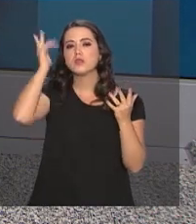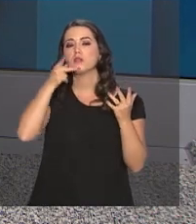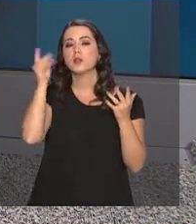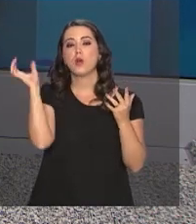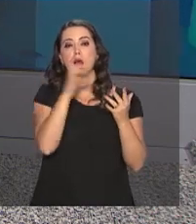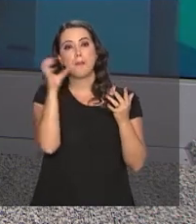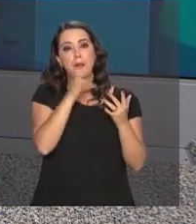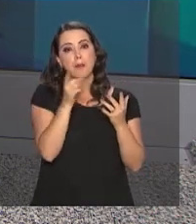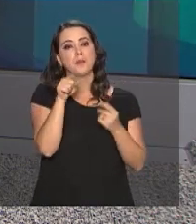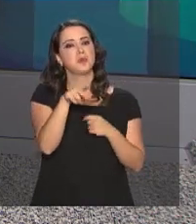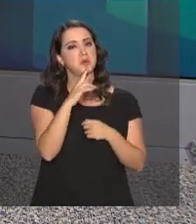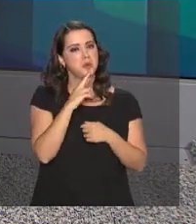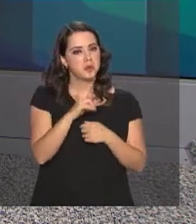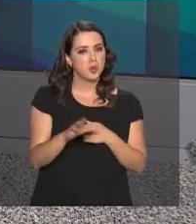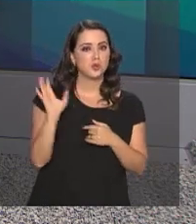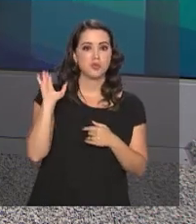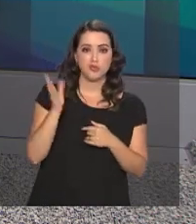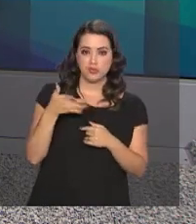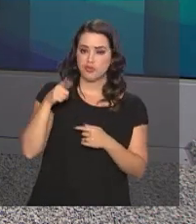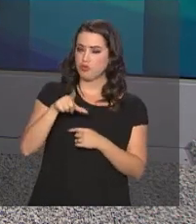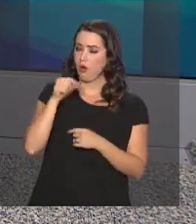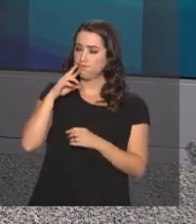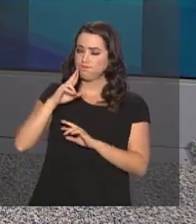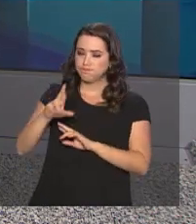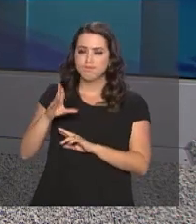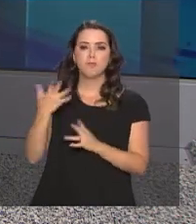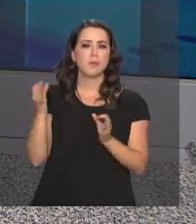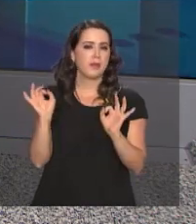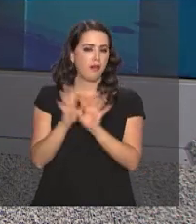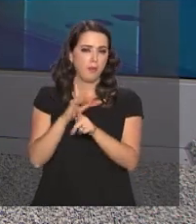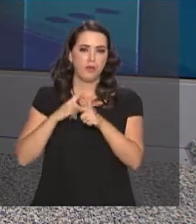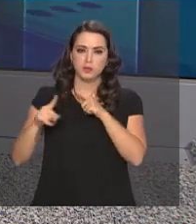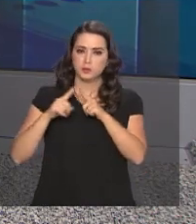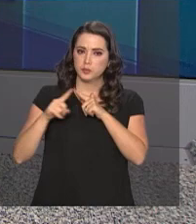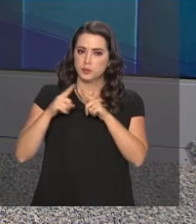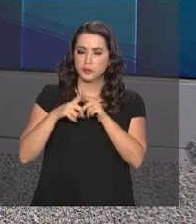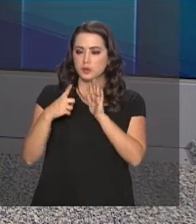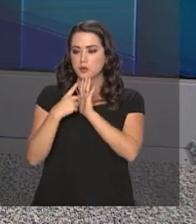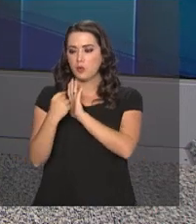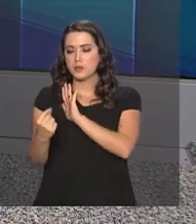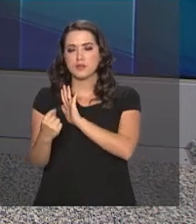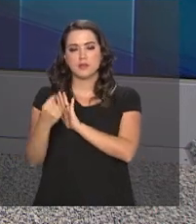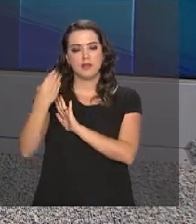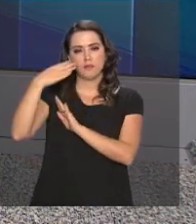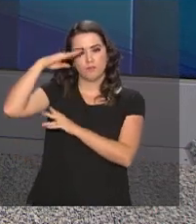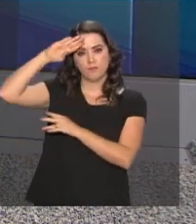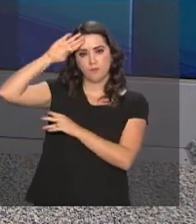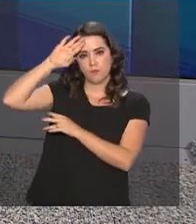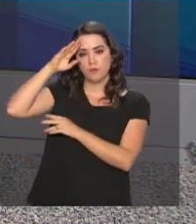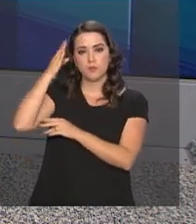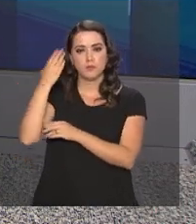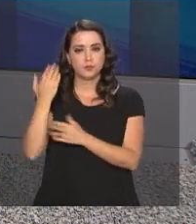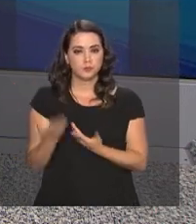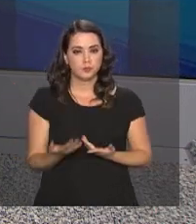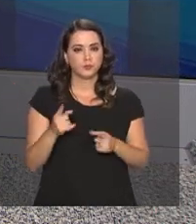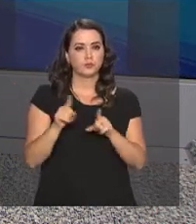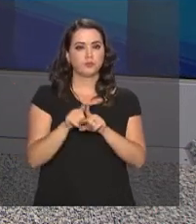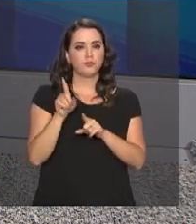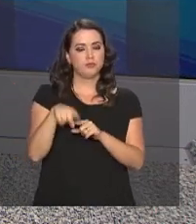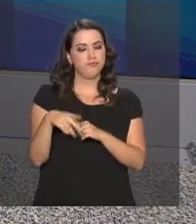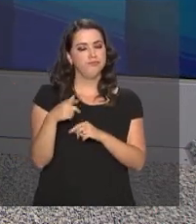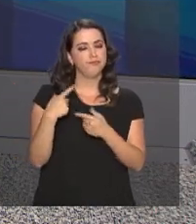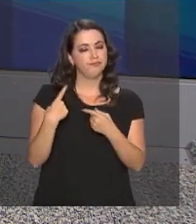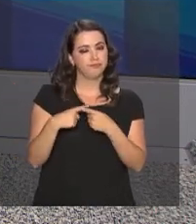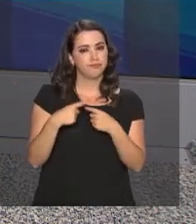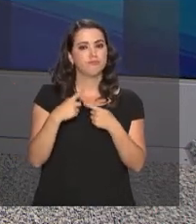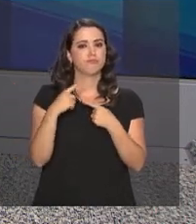destacou a rapidez com que uma solução foi tomada pelo governo federal para garantir atendimento médico aos municípios brasileiros